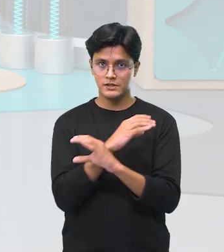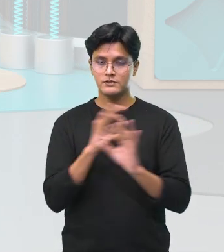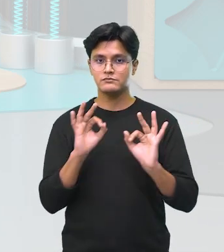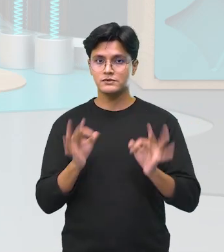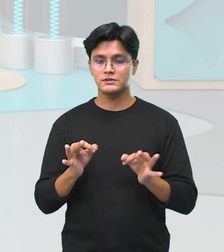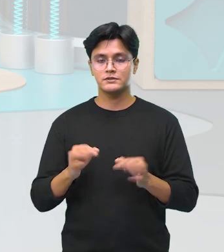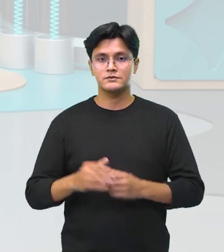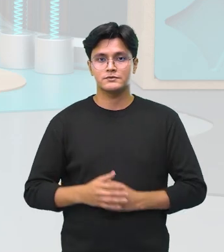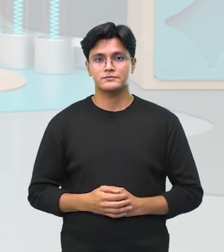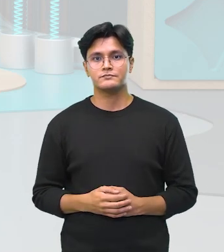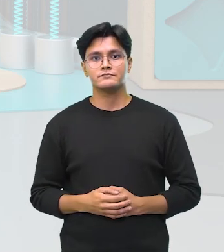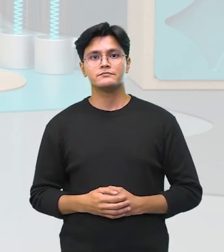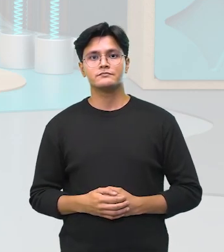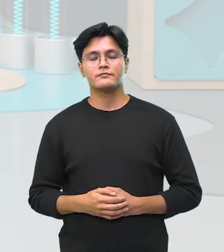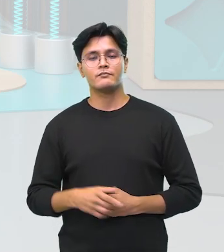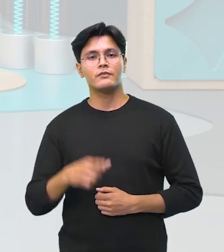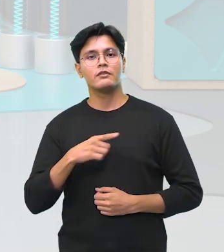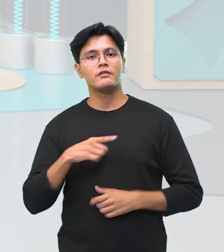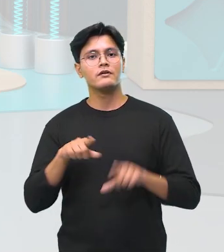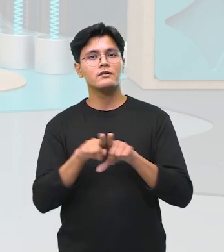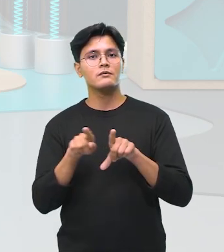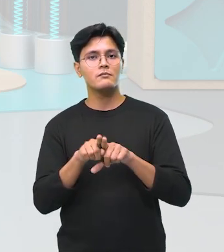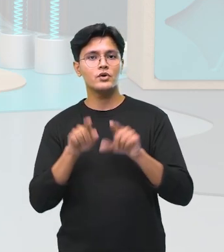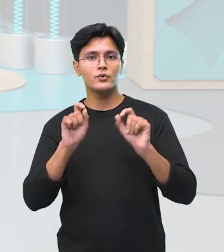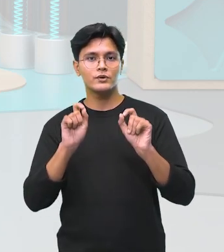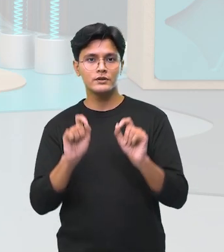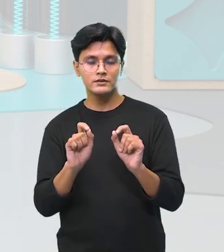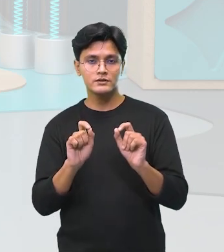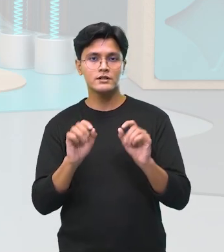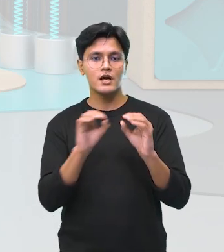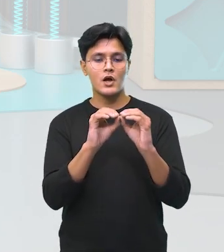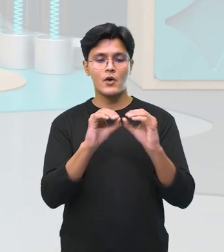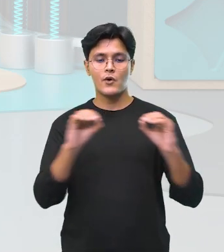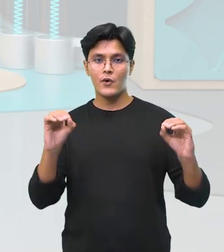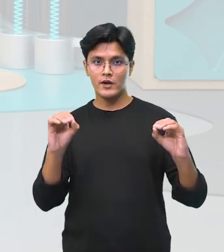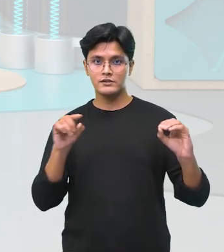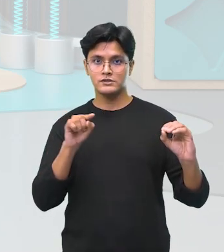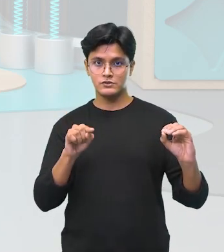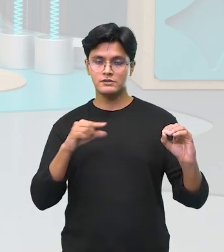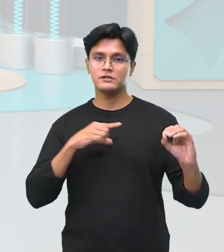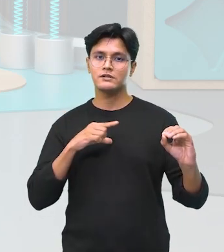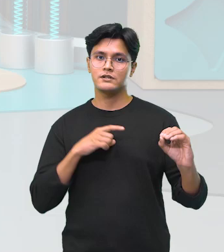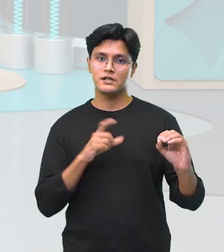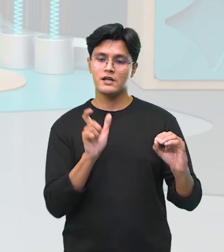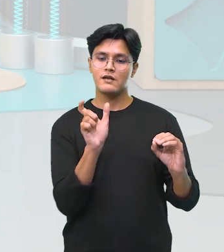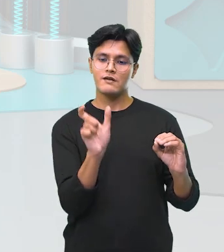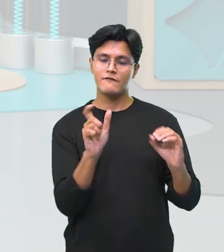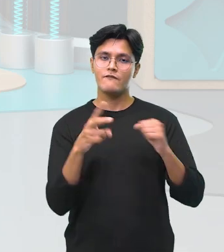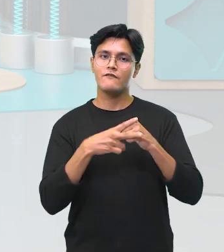ok? E aí eu tenho as orações, né, que são formadas por verbos.